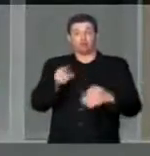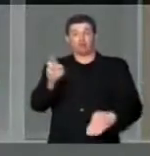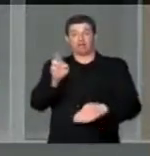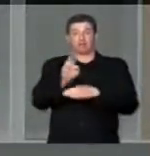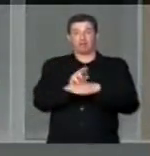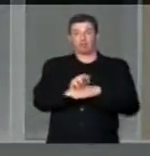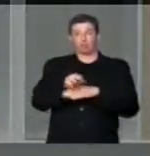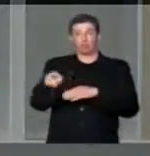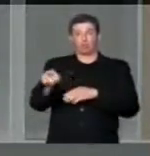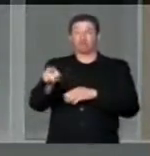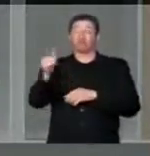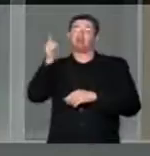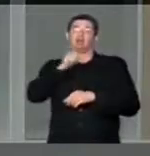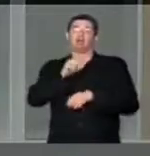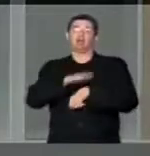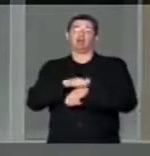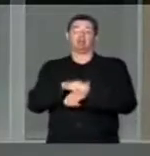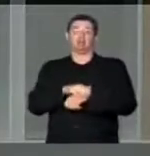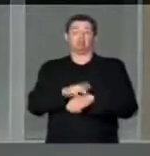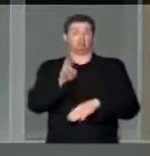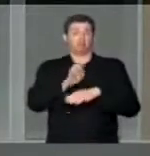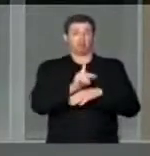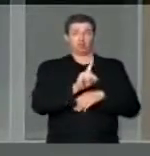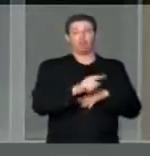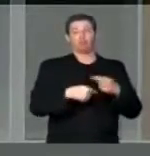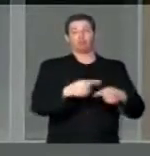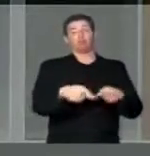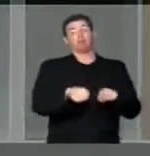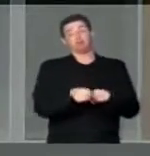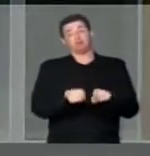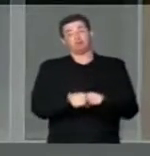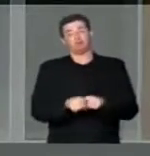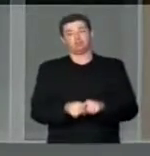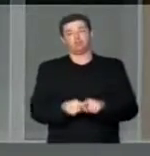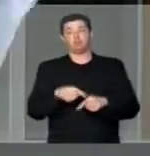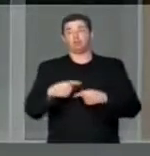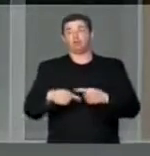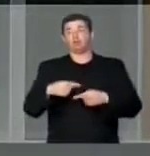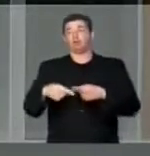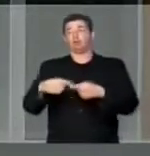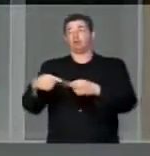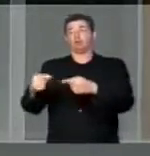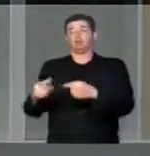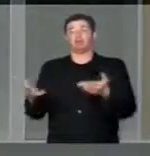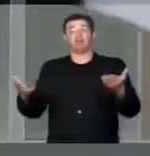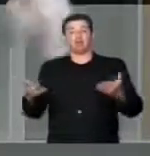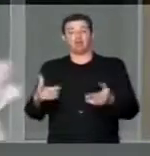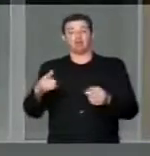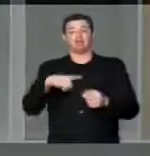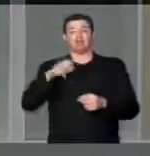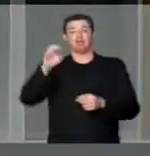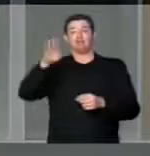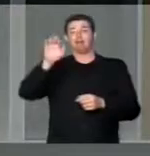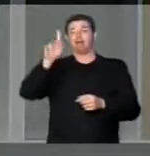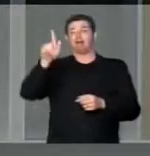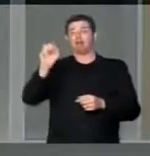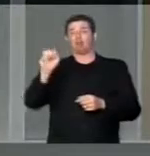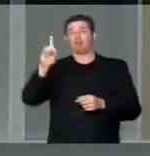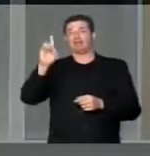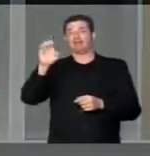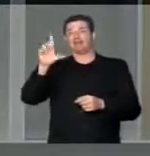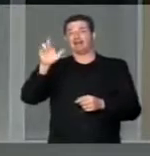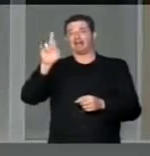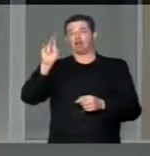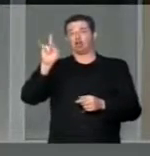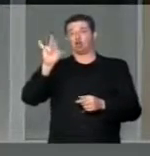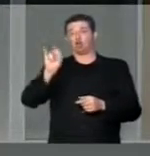eles ganham mais tempo. Se não recorre, protela também. Quanto mais protela, agora eles estão com embargos declaratórios lá no Supremo